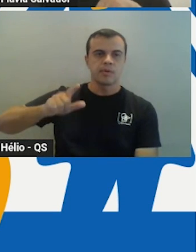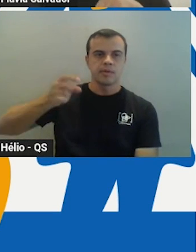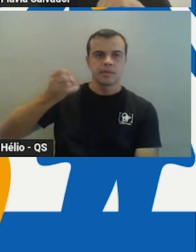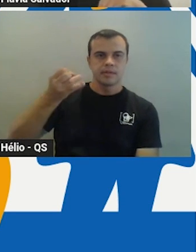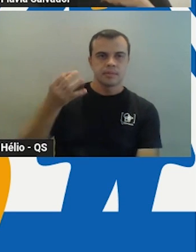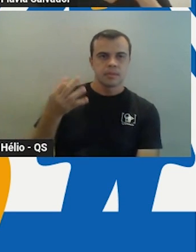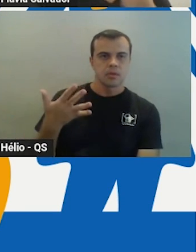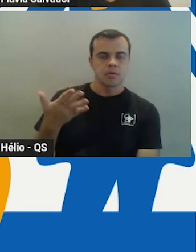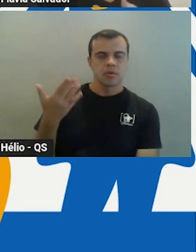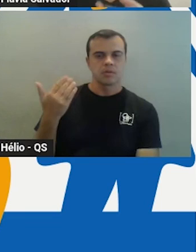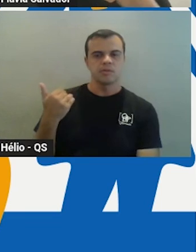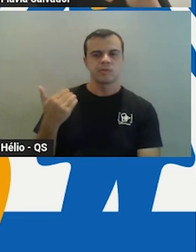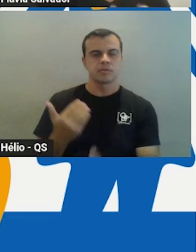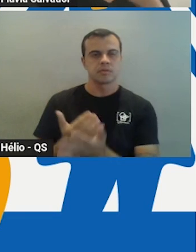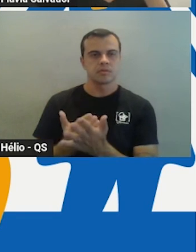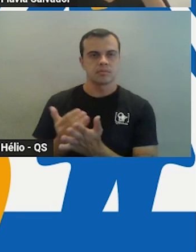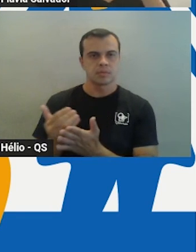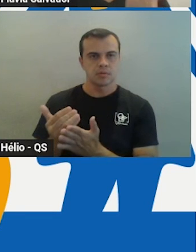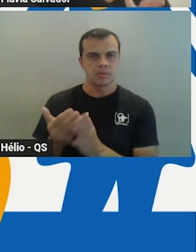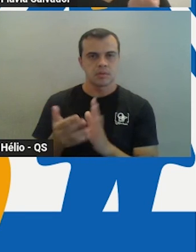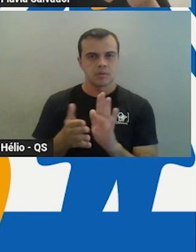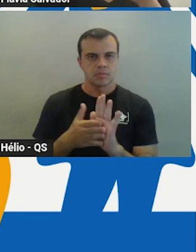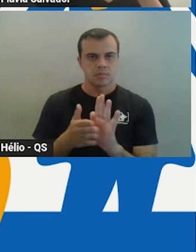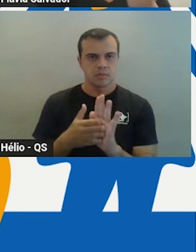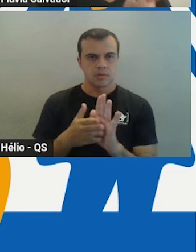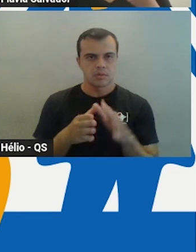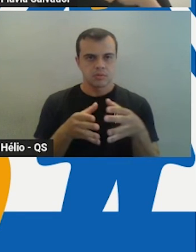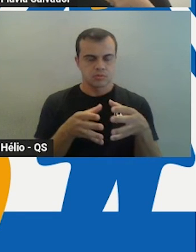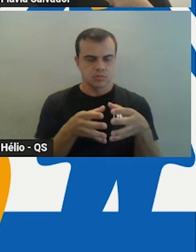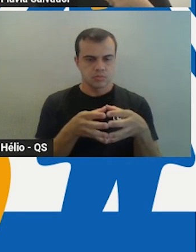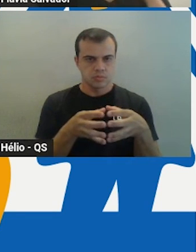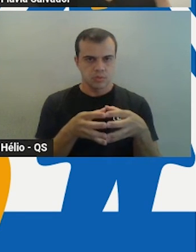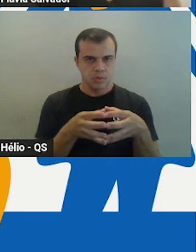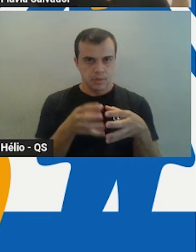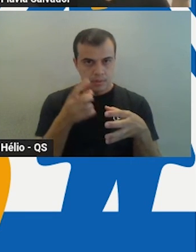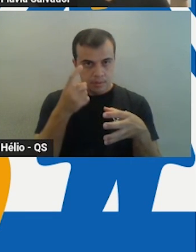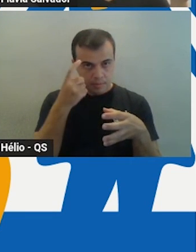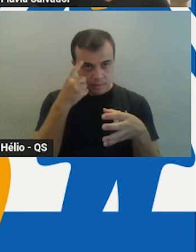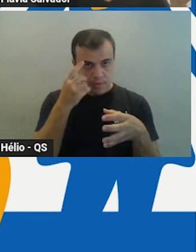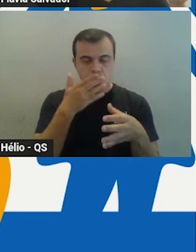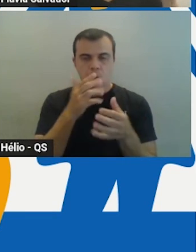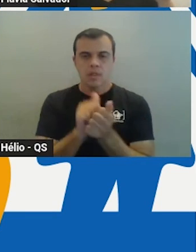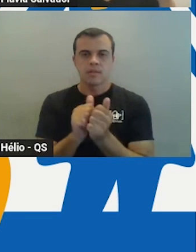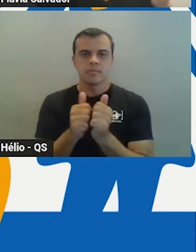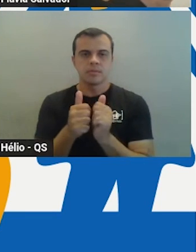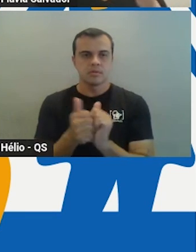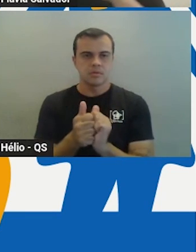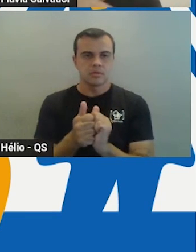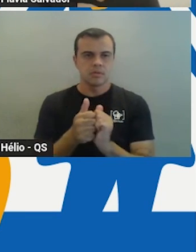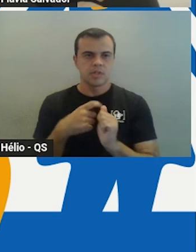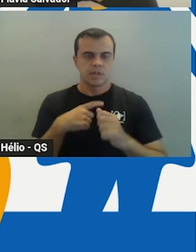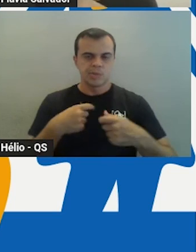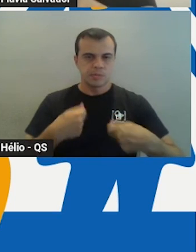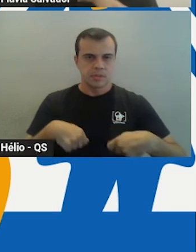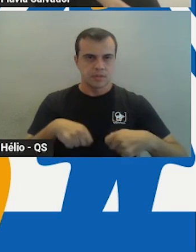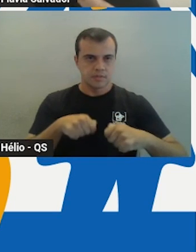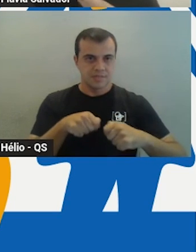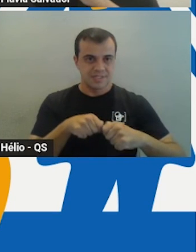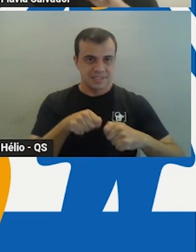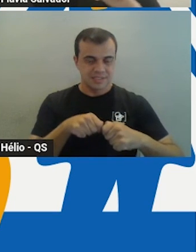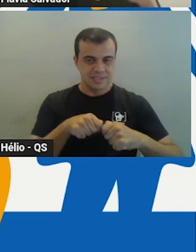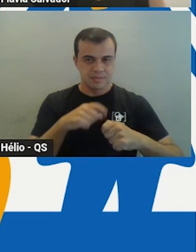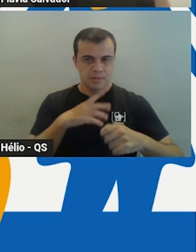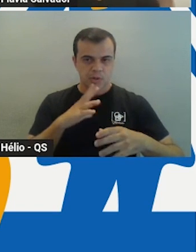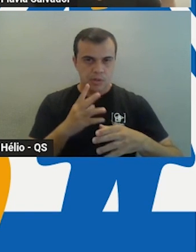no início, propõe para que o grupo pense que adaptação possa ser, que precisa ser feita para